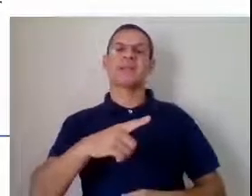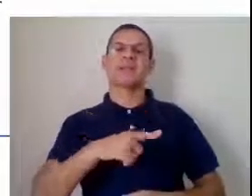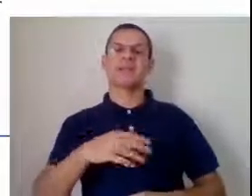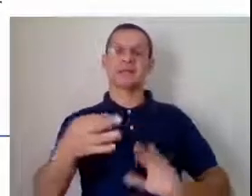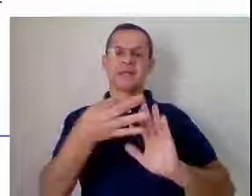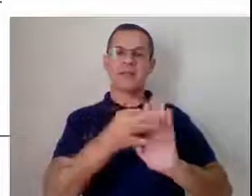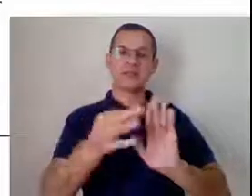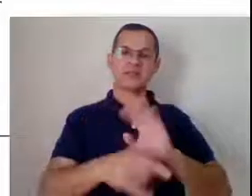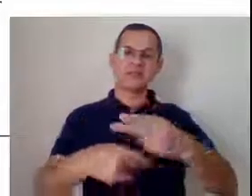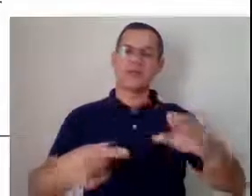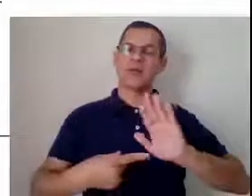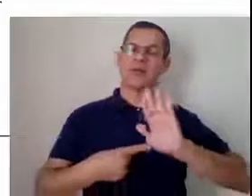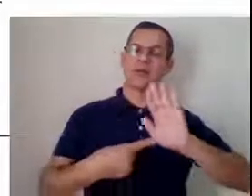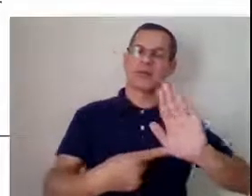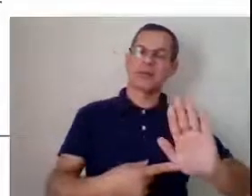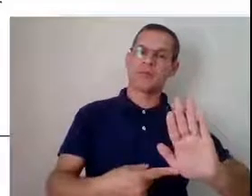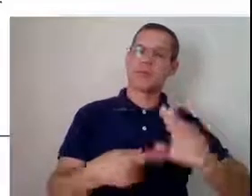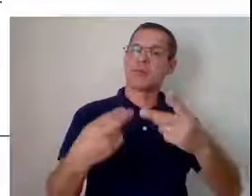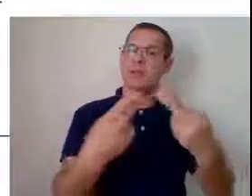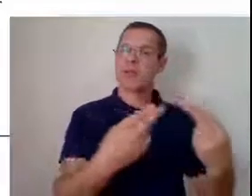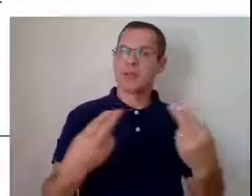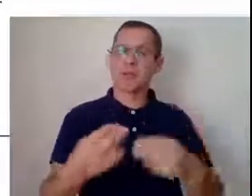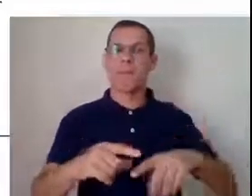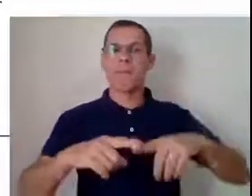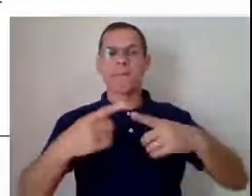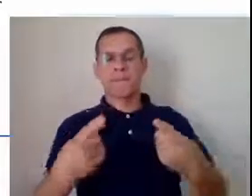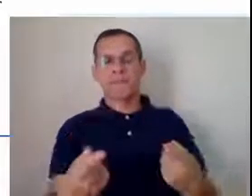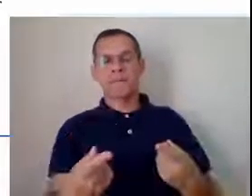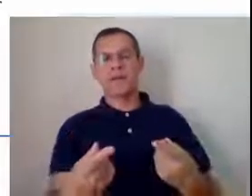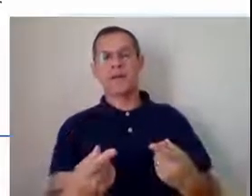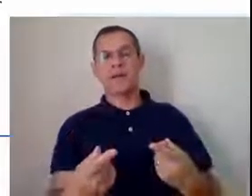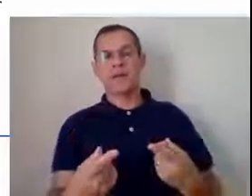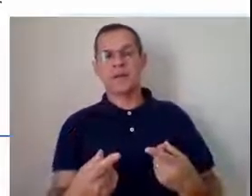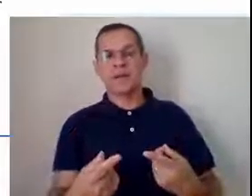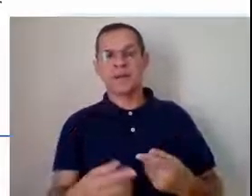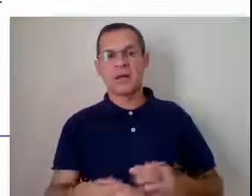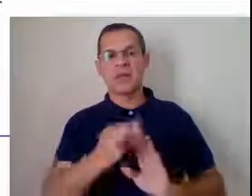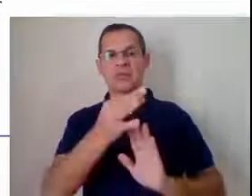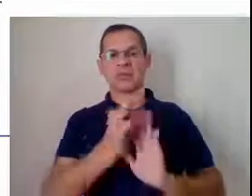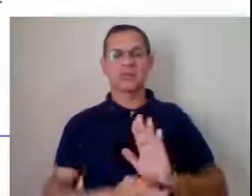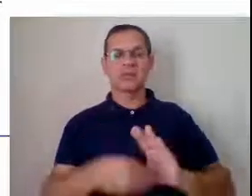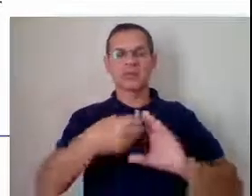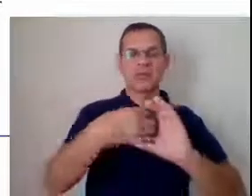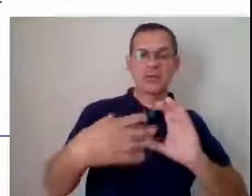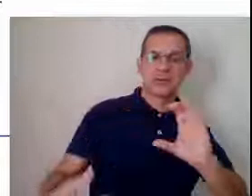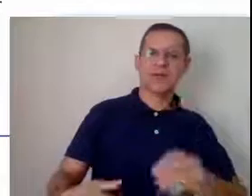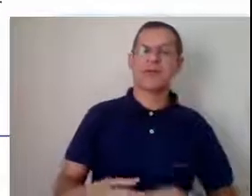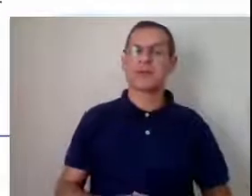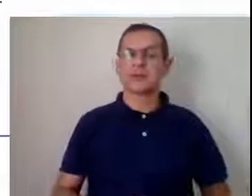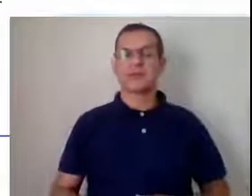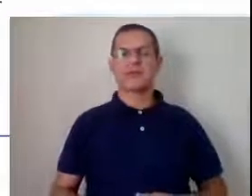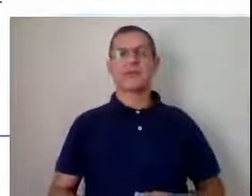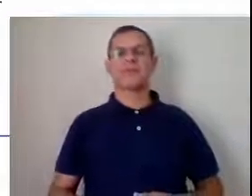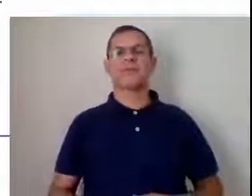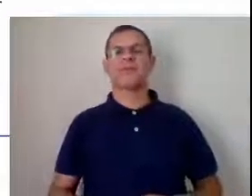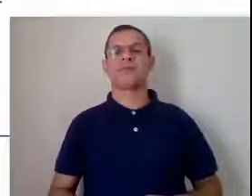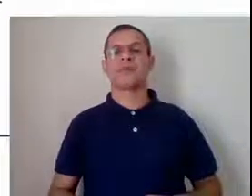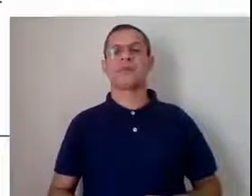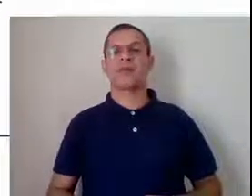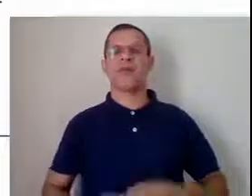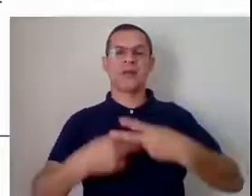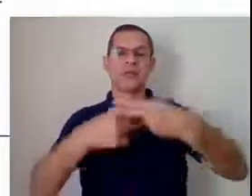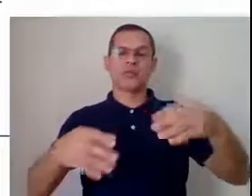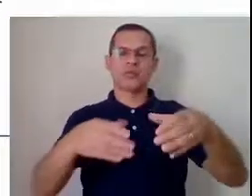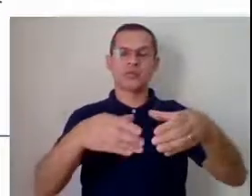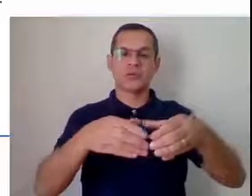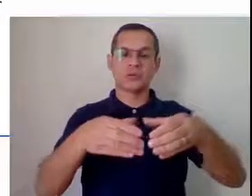elementos. Estou representando da mesma forma. Ou enunciar as propriedades que caracterizam os elementos